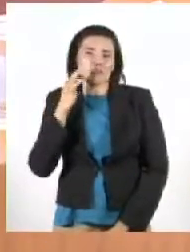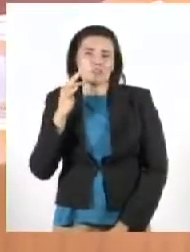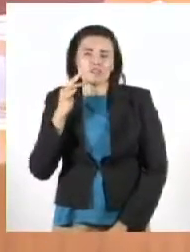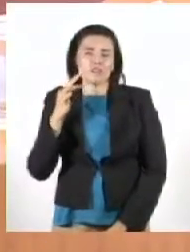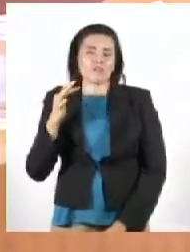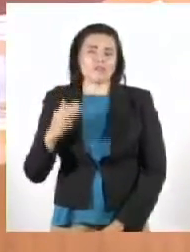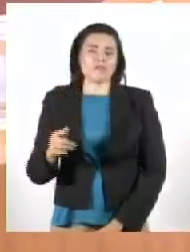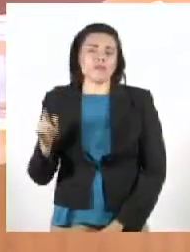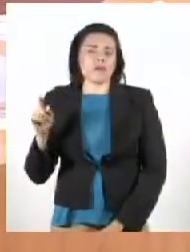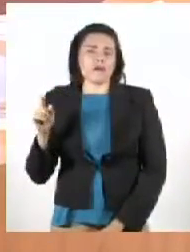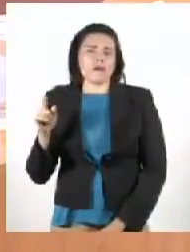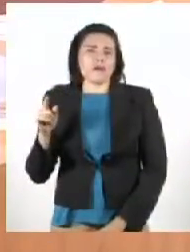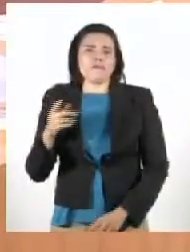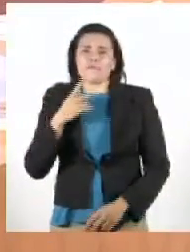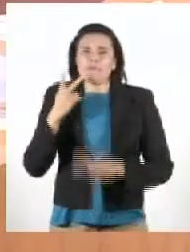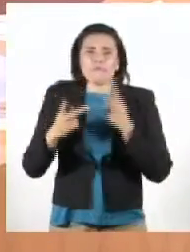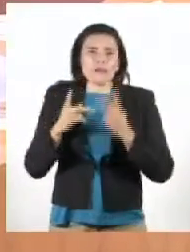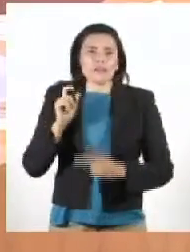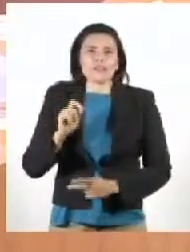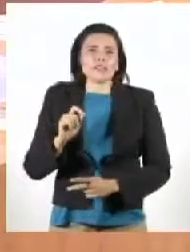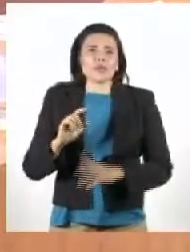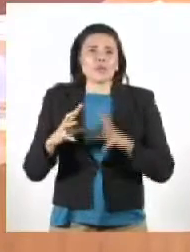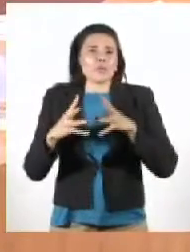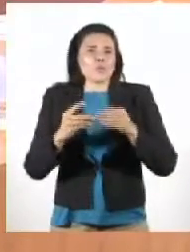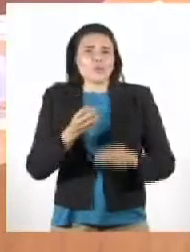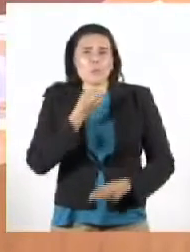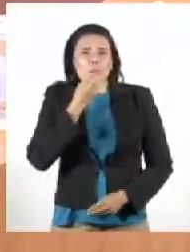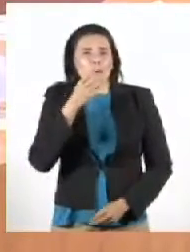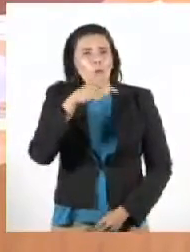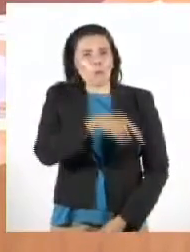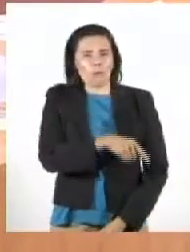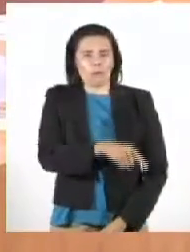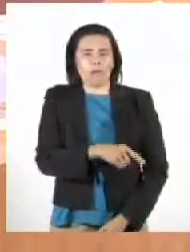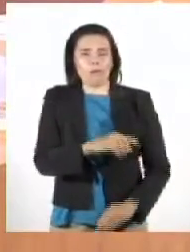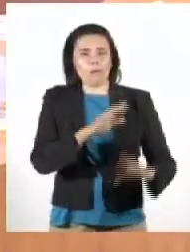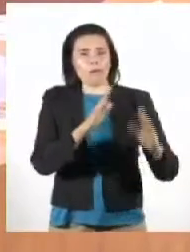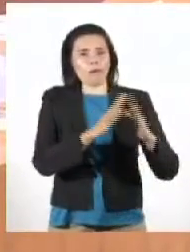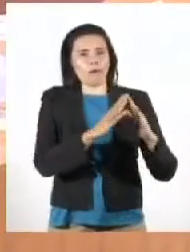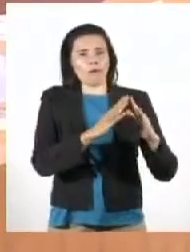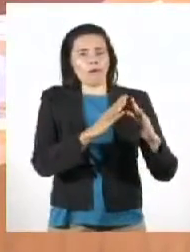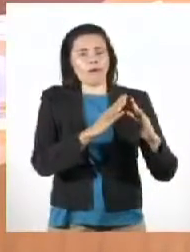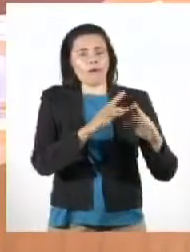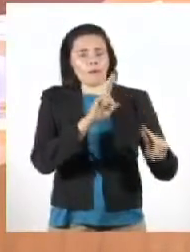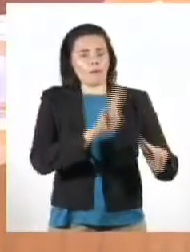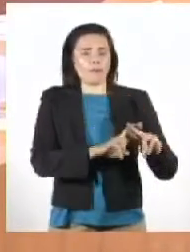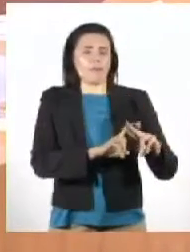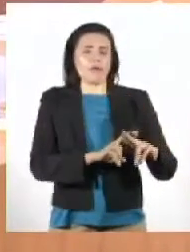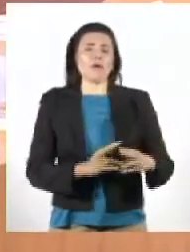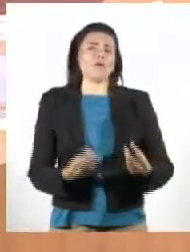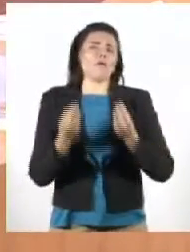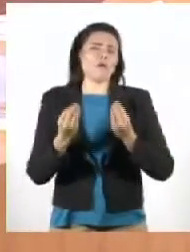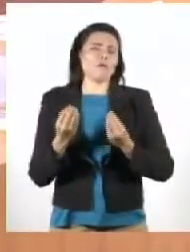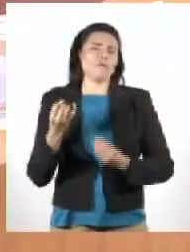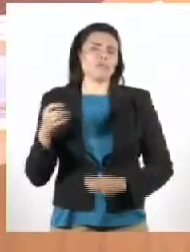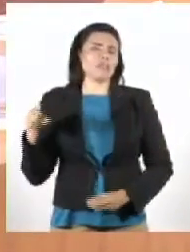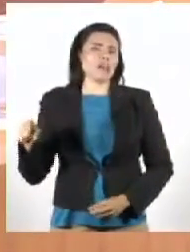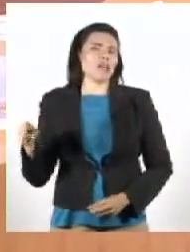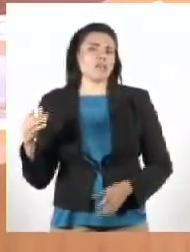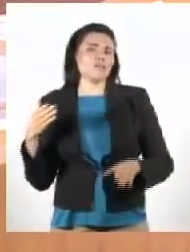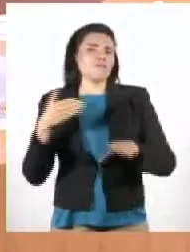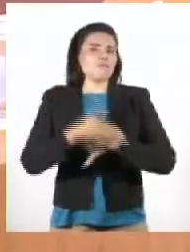Mas como se ele nunca pisou o pé em Pedrinhas? Mas o padre sim, trabalhou 8 anos em